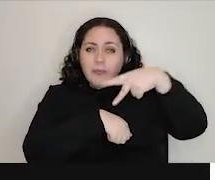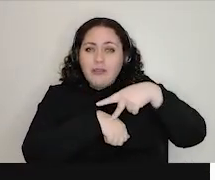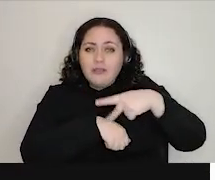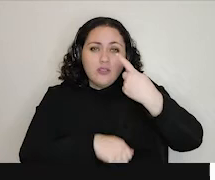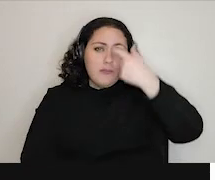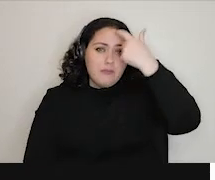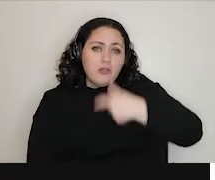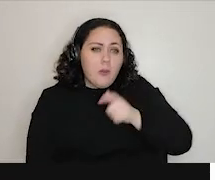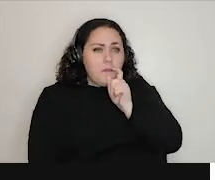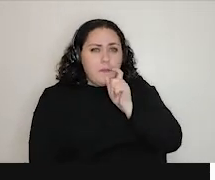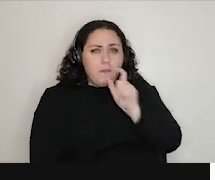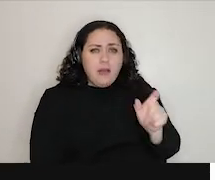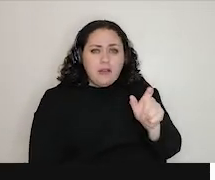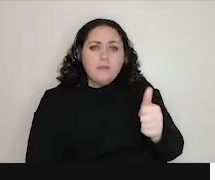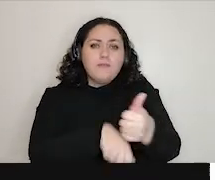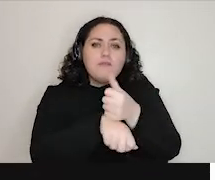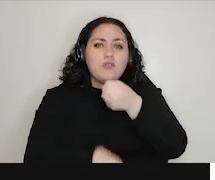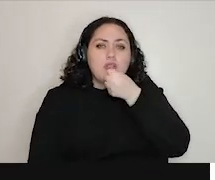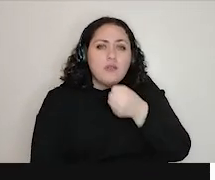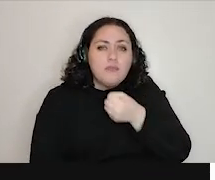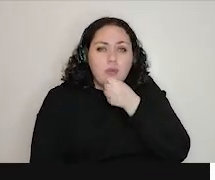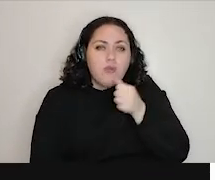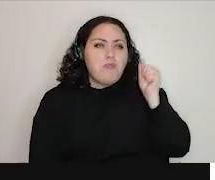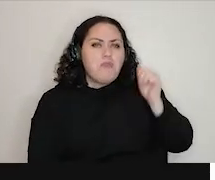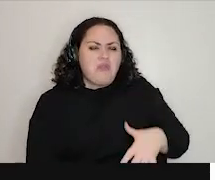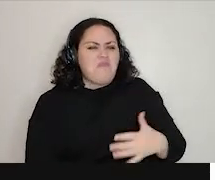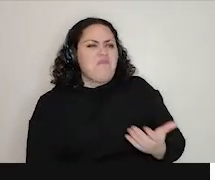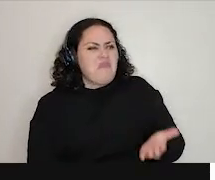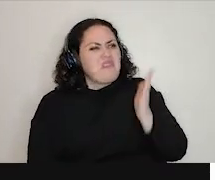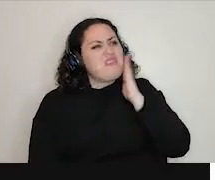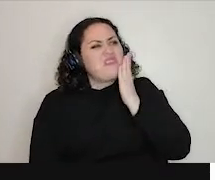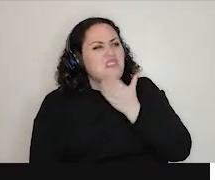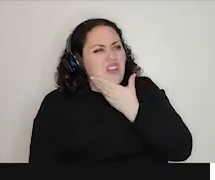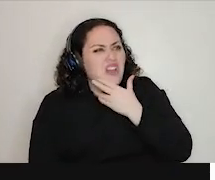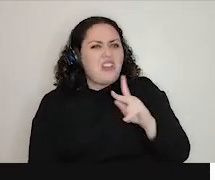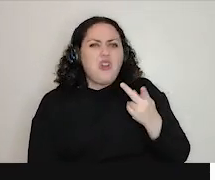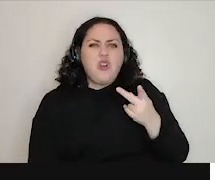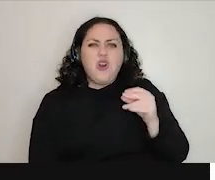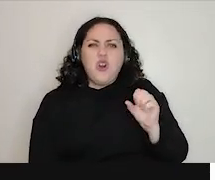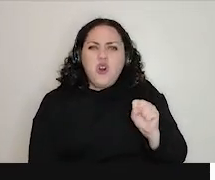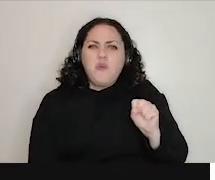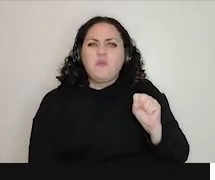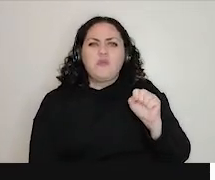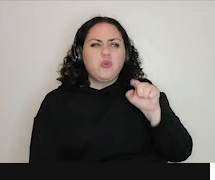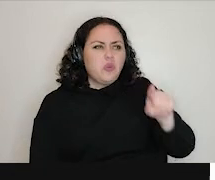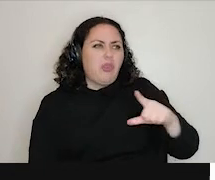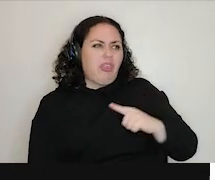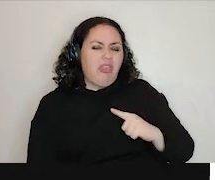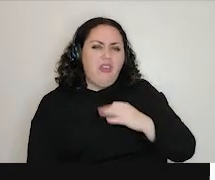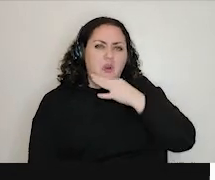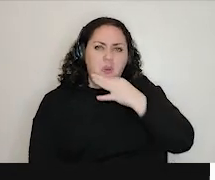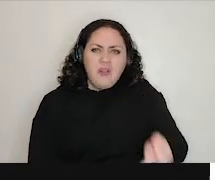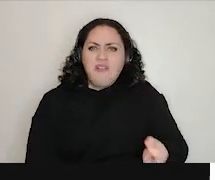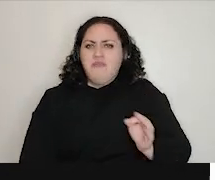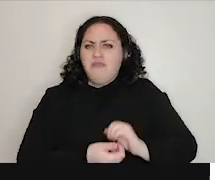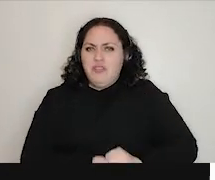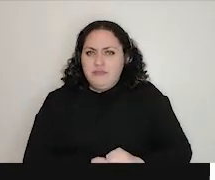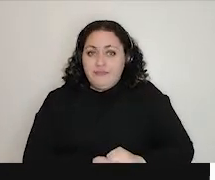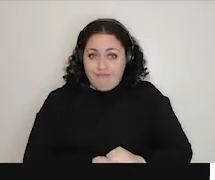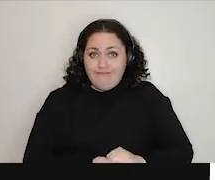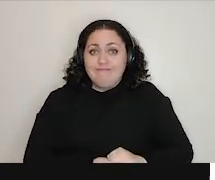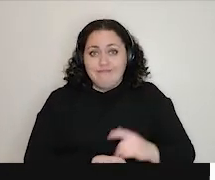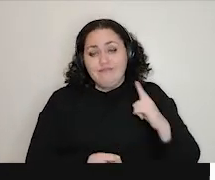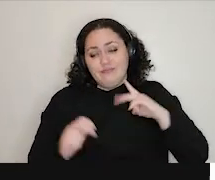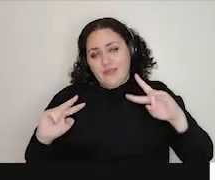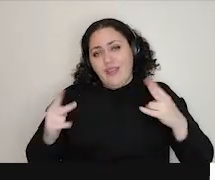repórter, né, com uma conotação pejorativa, que cara de homossexual terrível tu tem. E